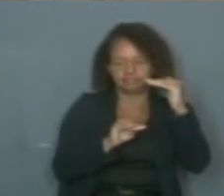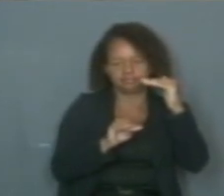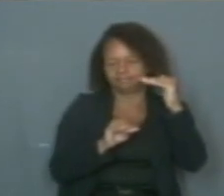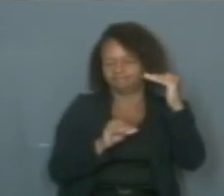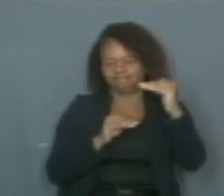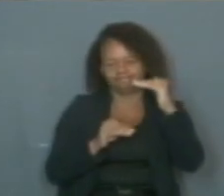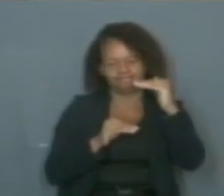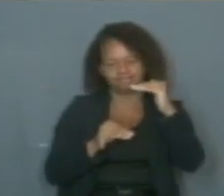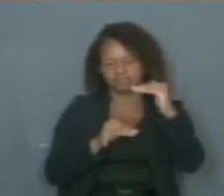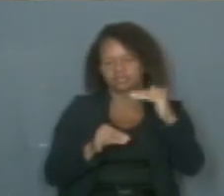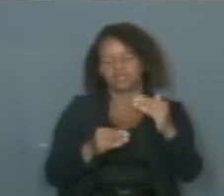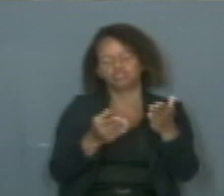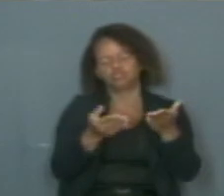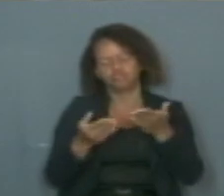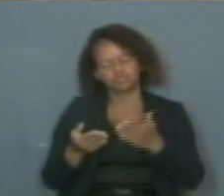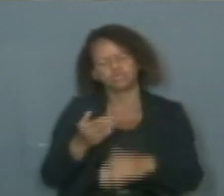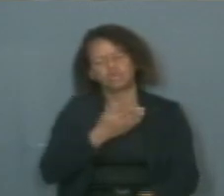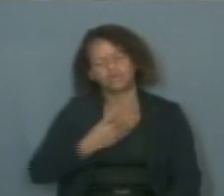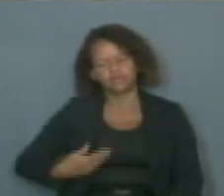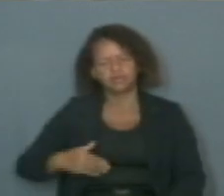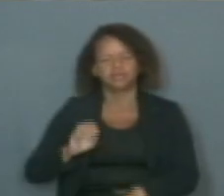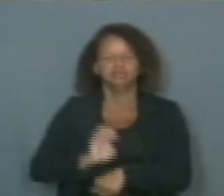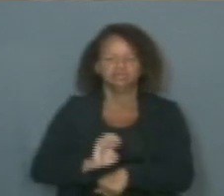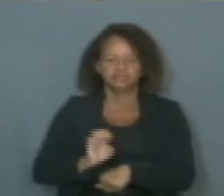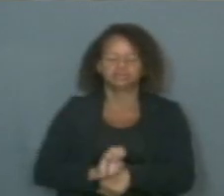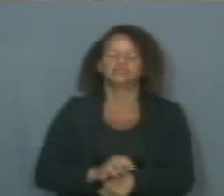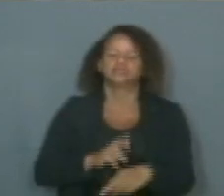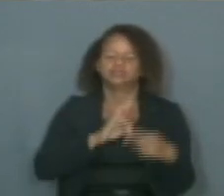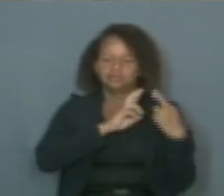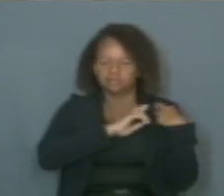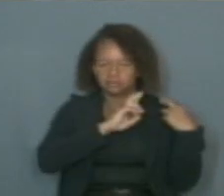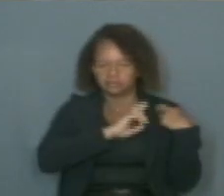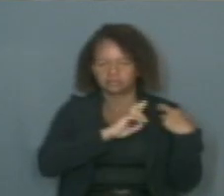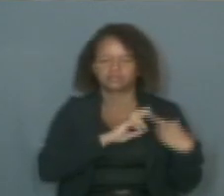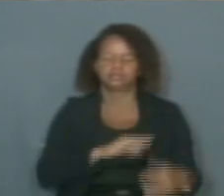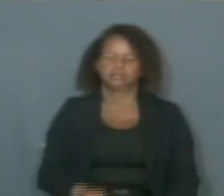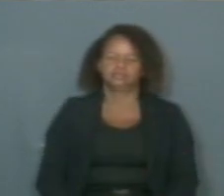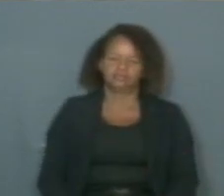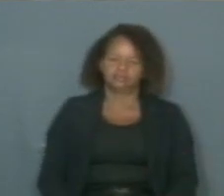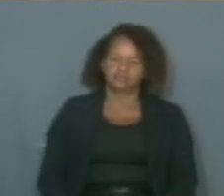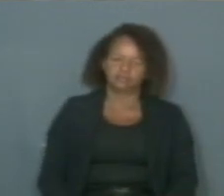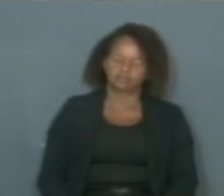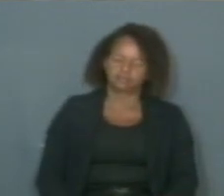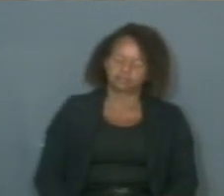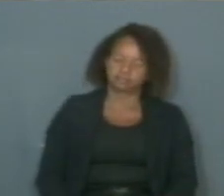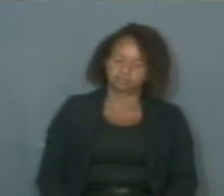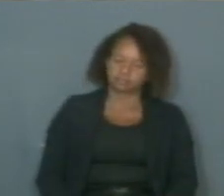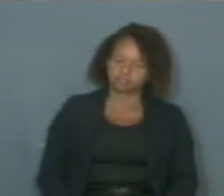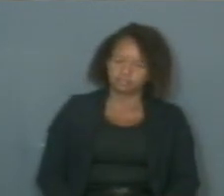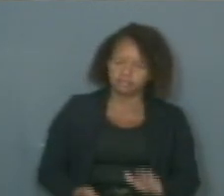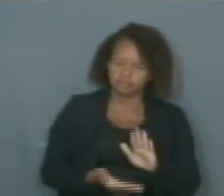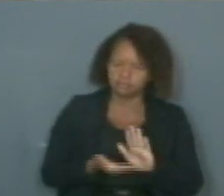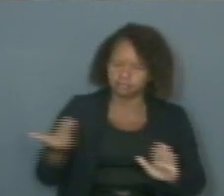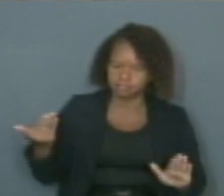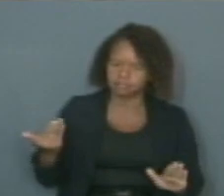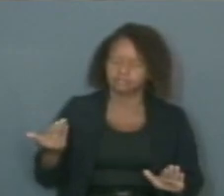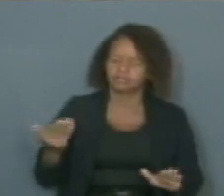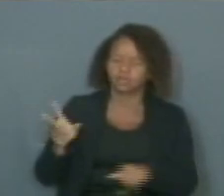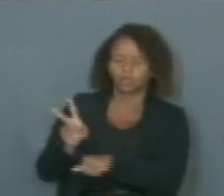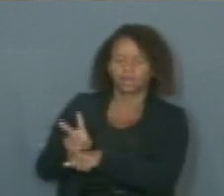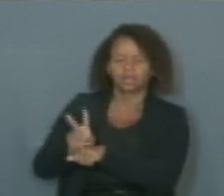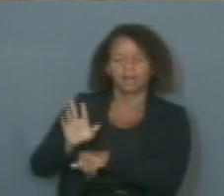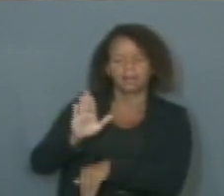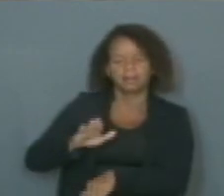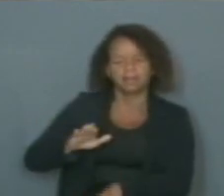a gente chama o governo do Estado para a responsabilidade, para dar essa isonomia, para cuidar do